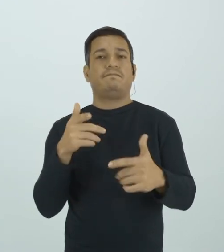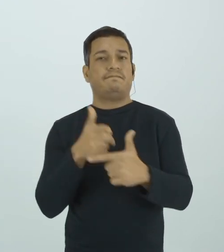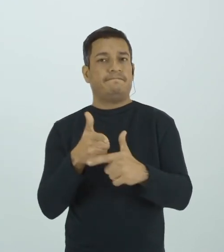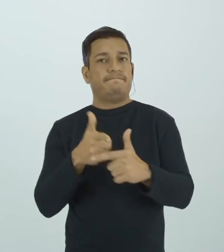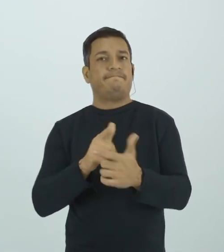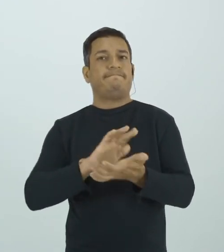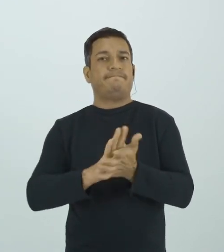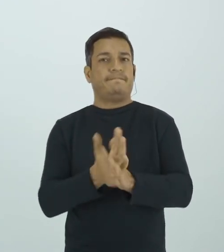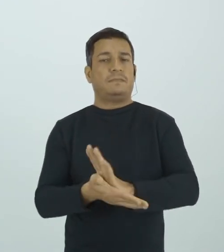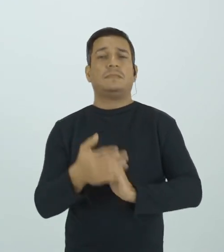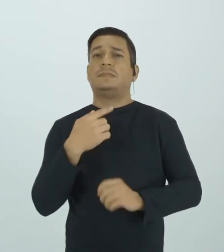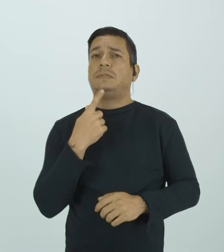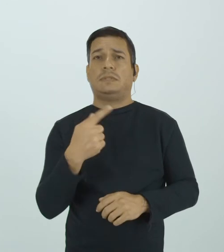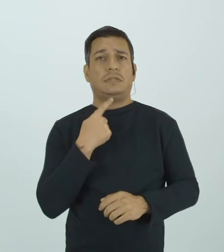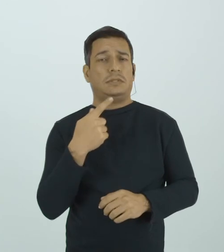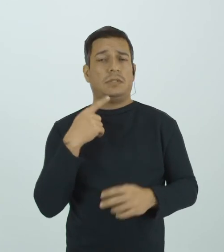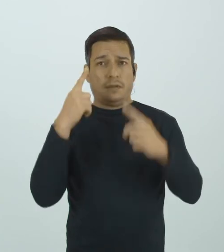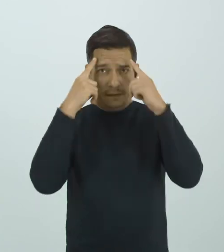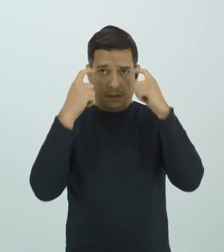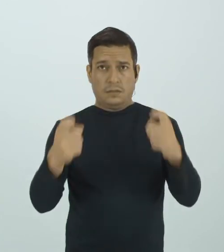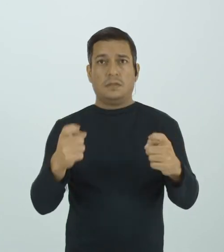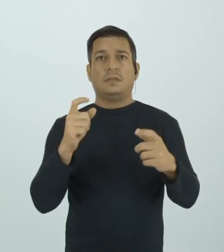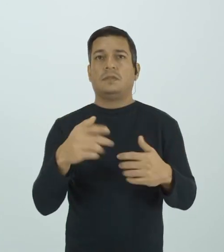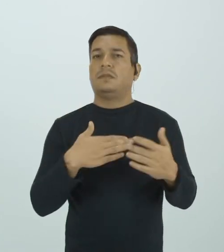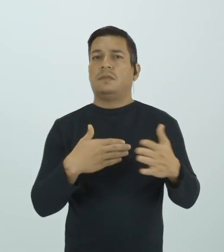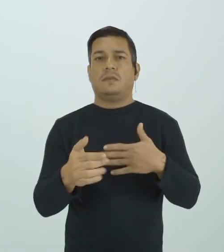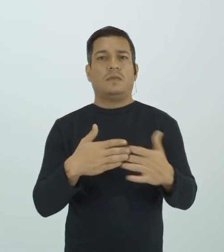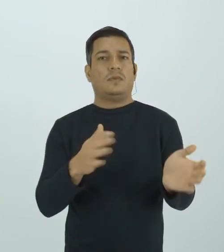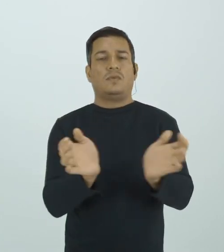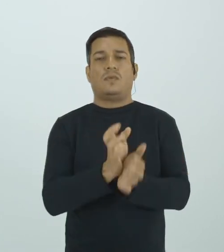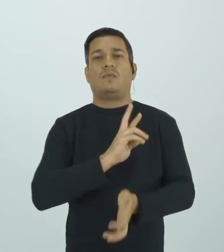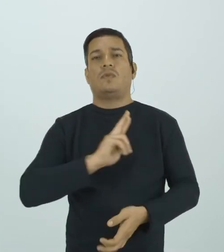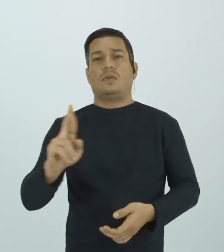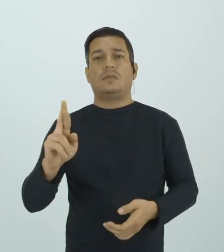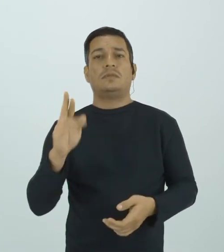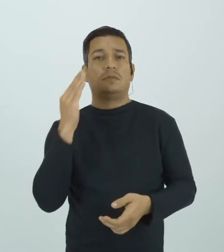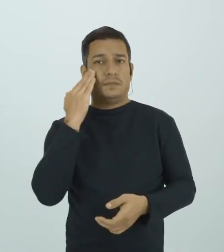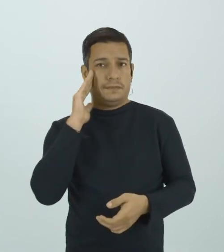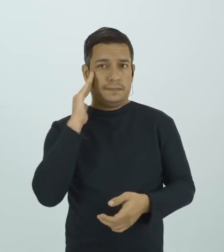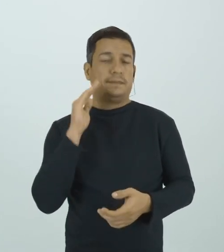maltratar ninguém, não podemos praticar violência a qualquer grupo religioso.